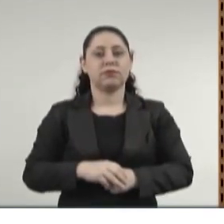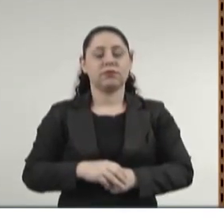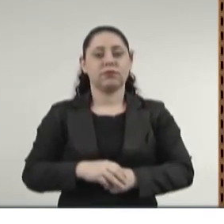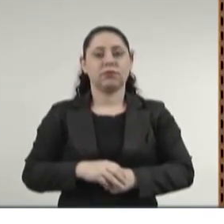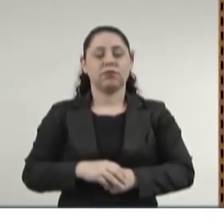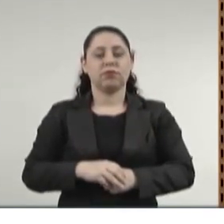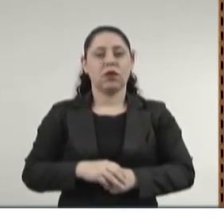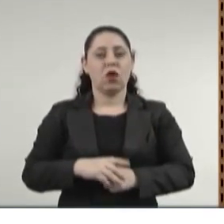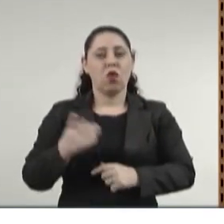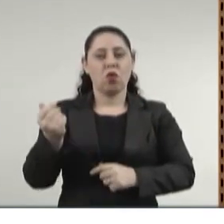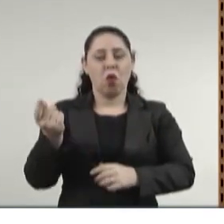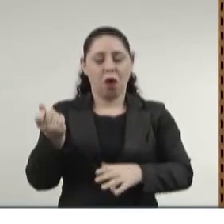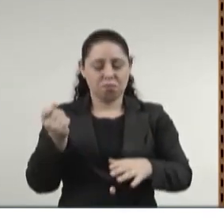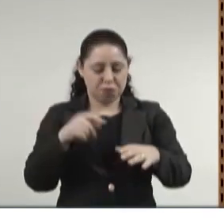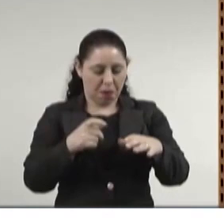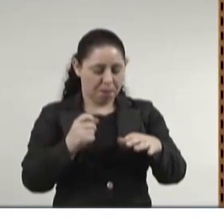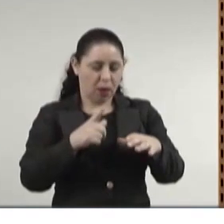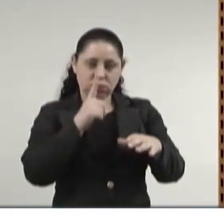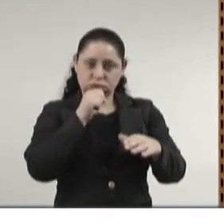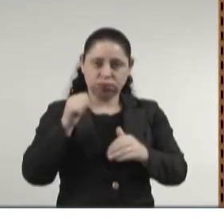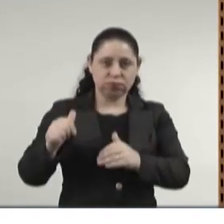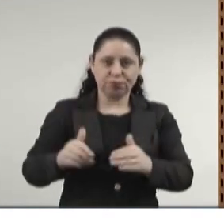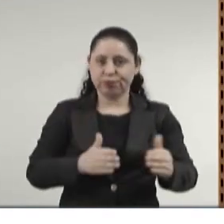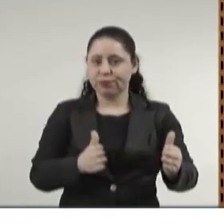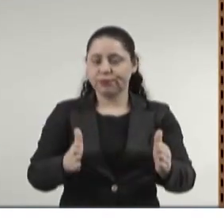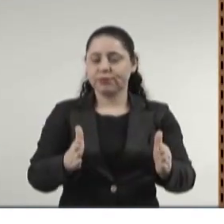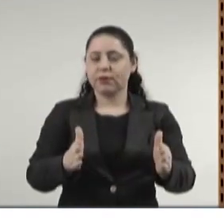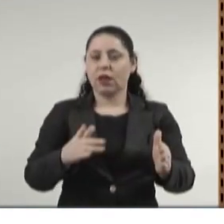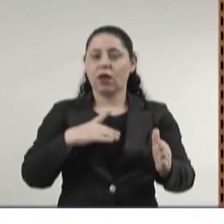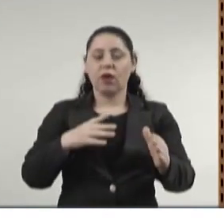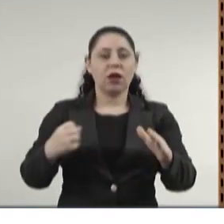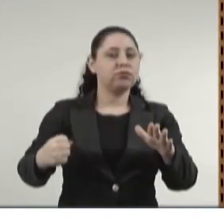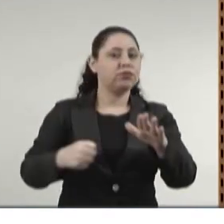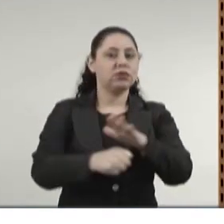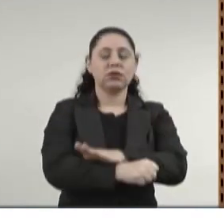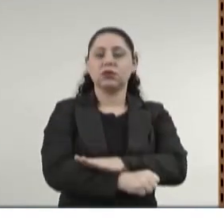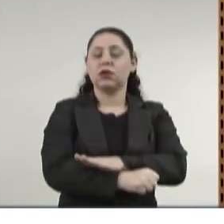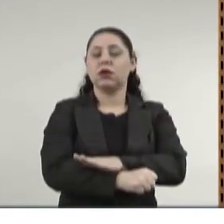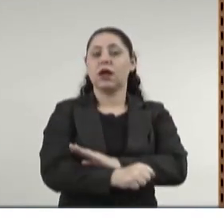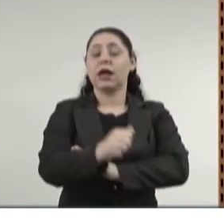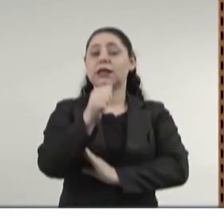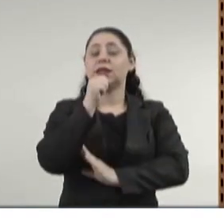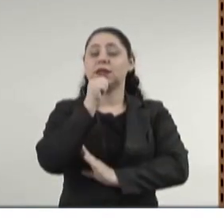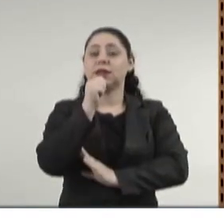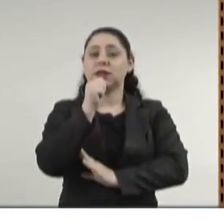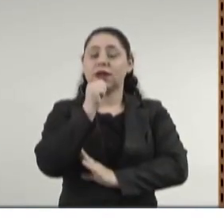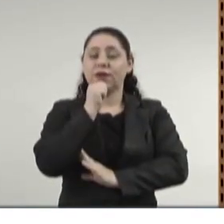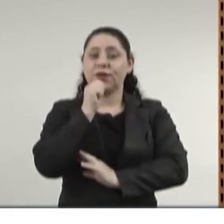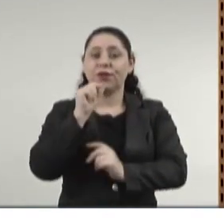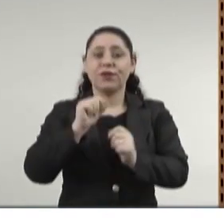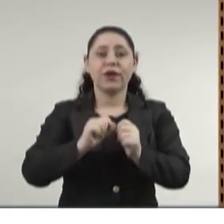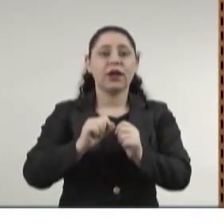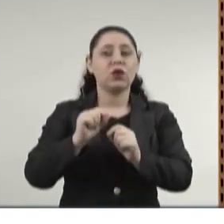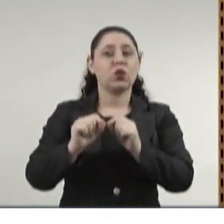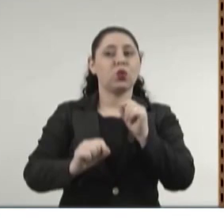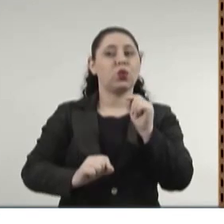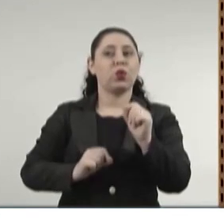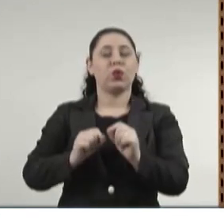do Fundo Estadual de Recursos Hídricos, que foi implantado ainda